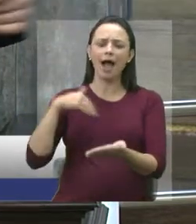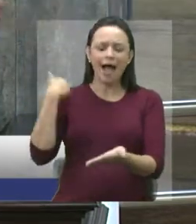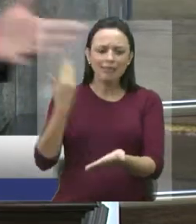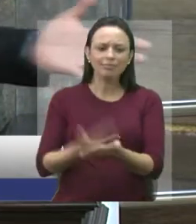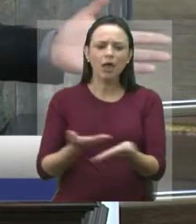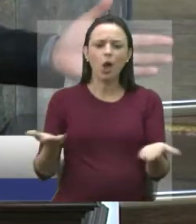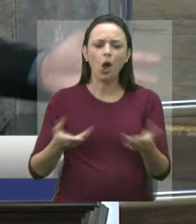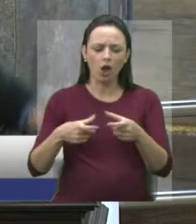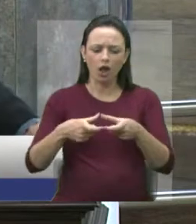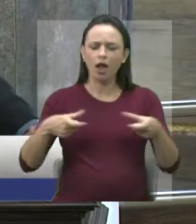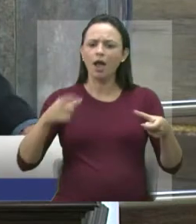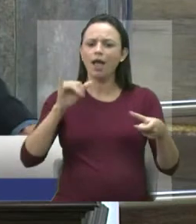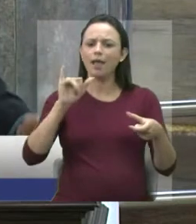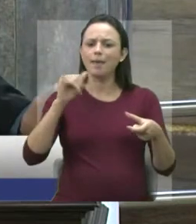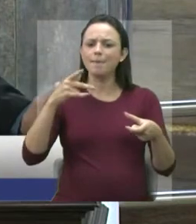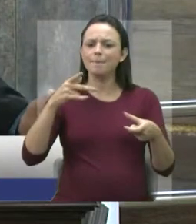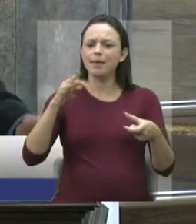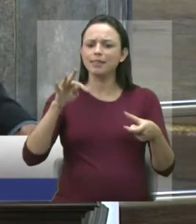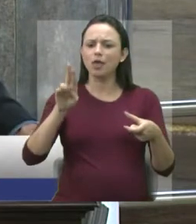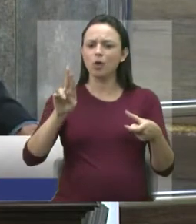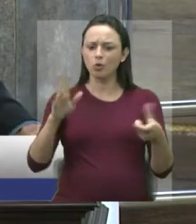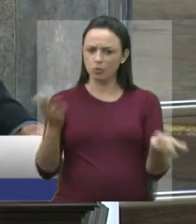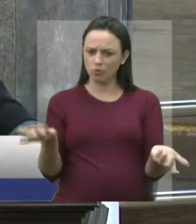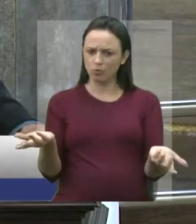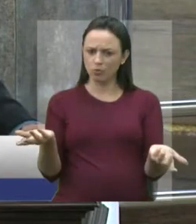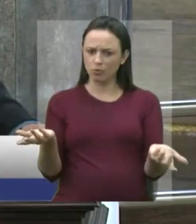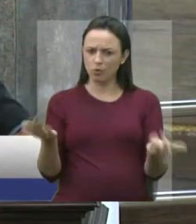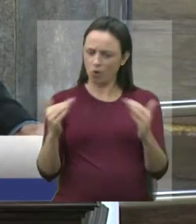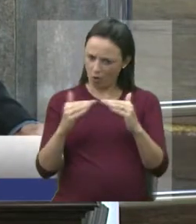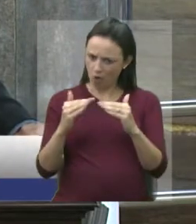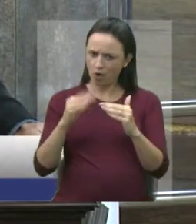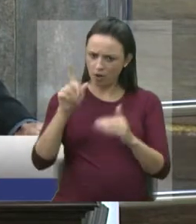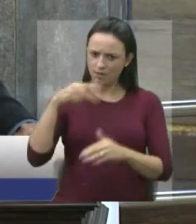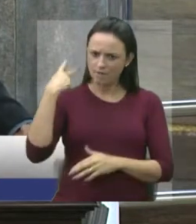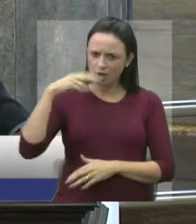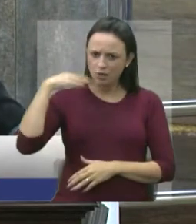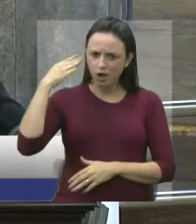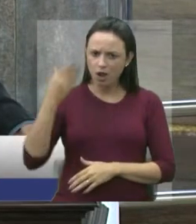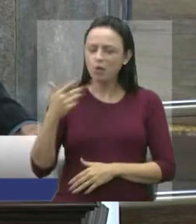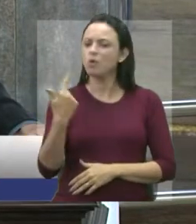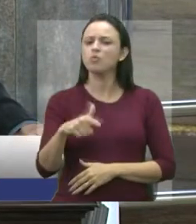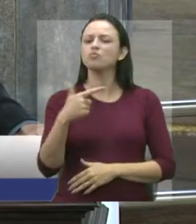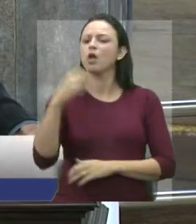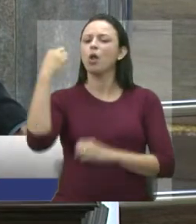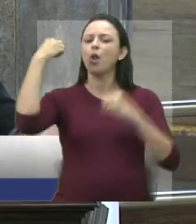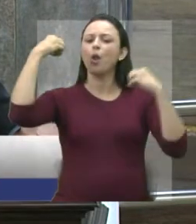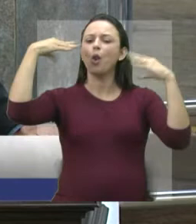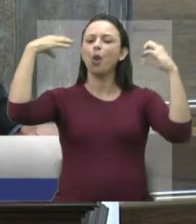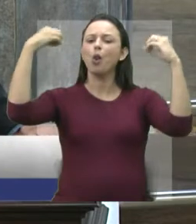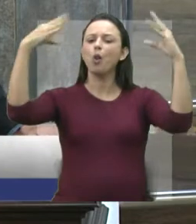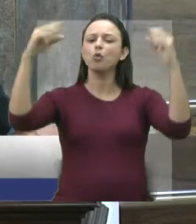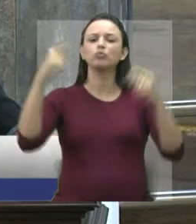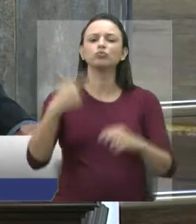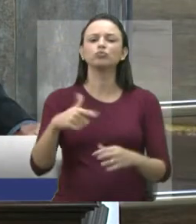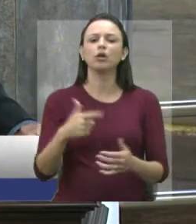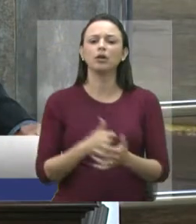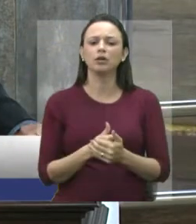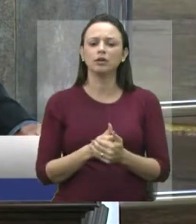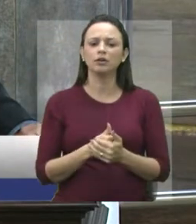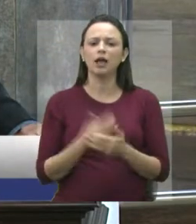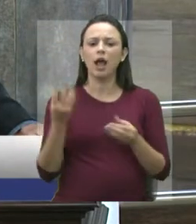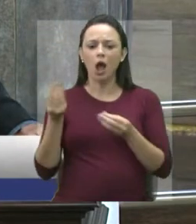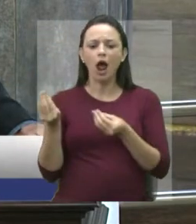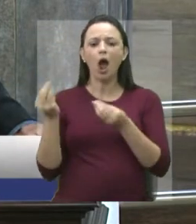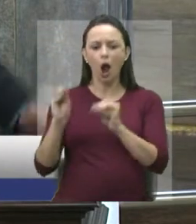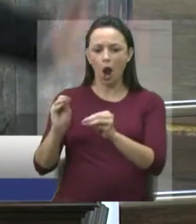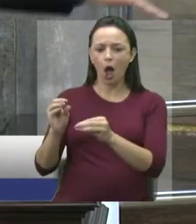no seu carnê de IPTU? Concorda, vereadora Cléo? E não tem. Até agora pagaram e não tem. Agora vai pôr, vai cobrar dele